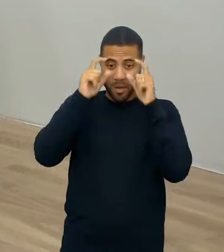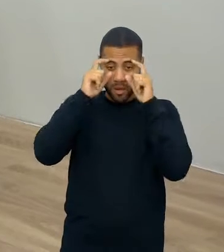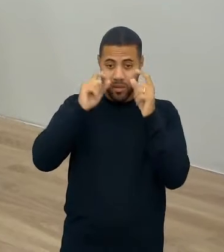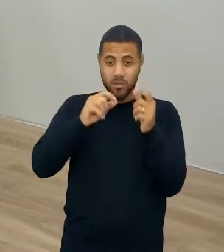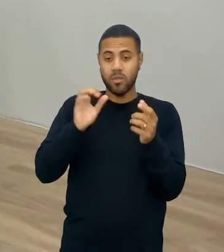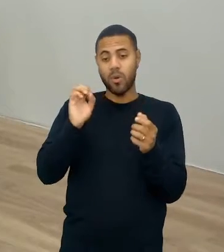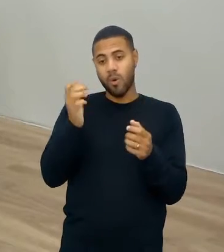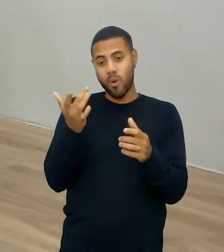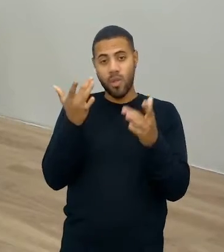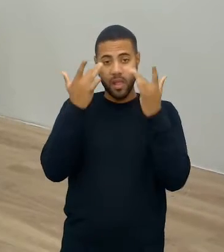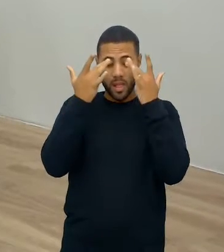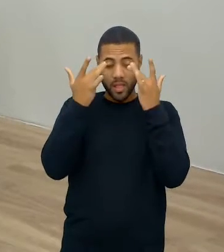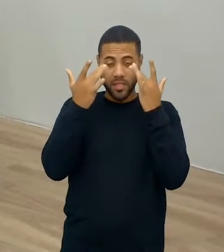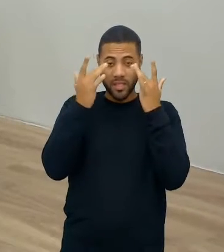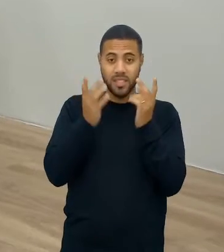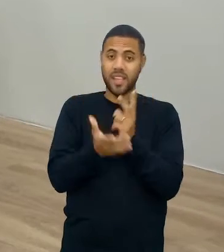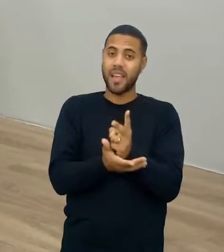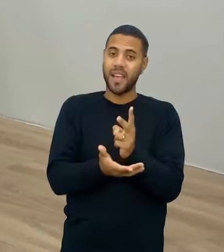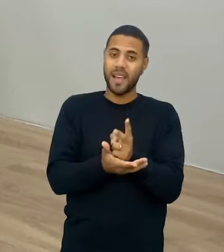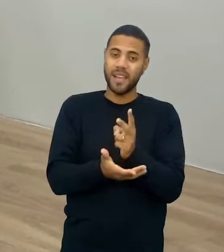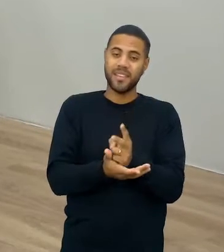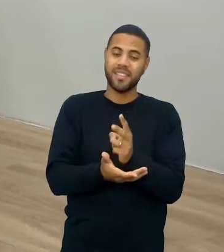de lente. Pode crer.